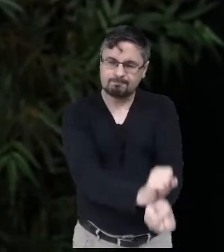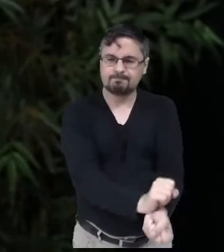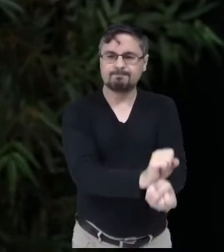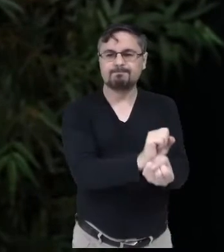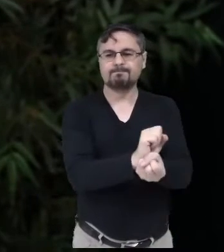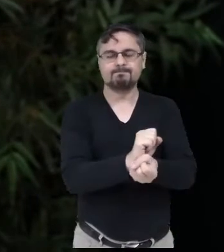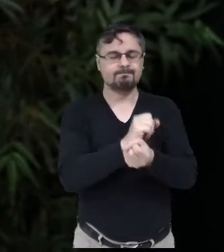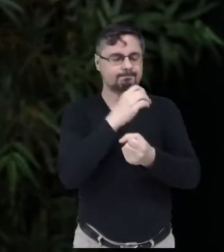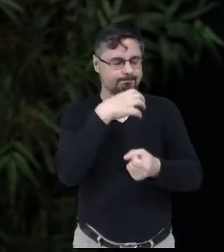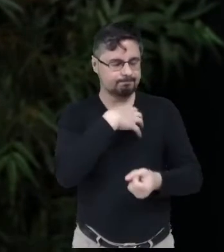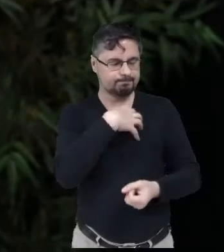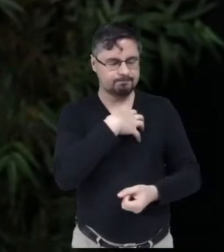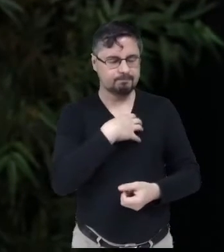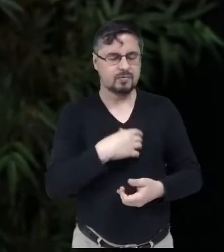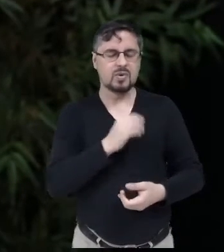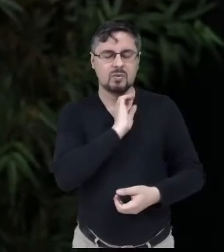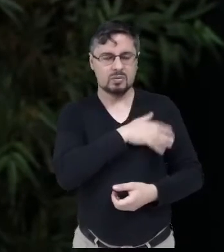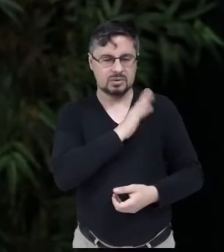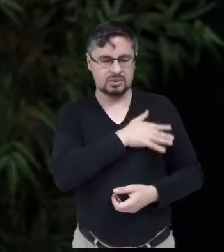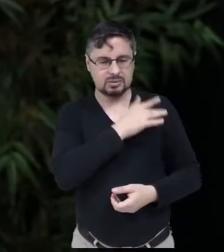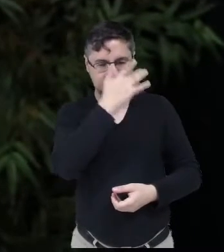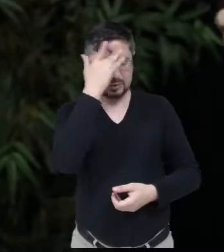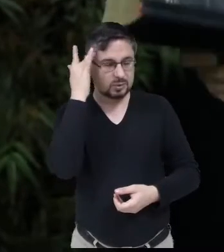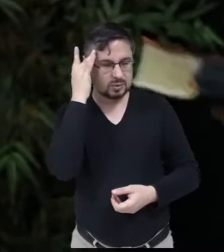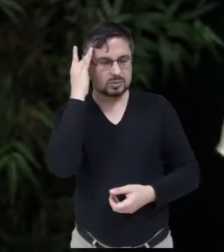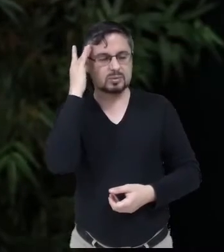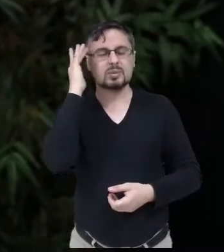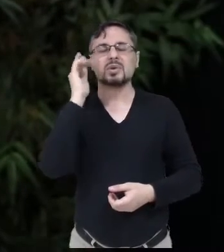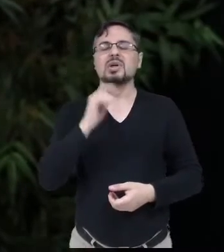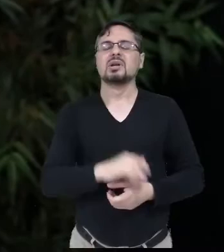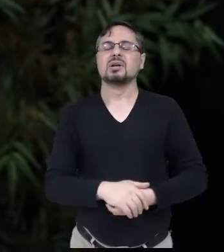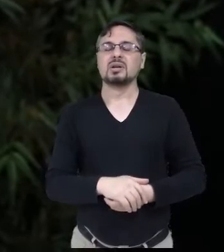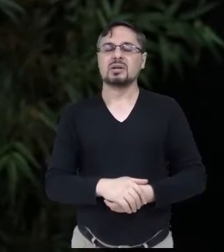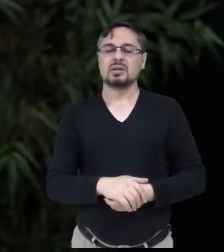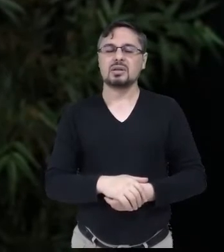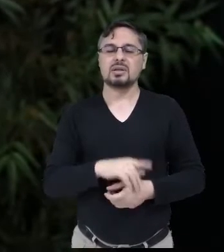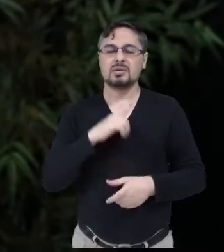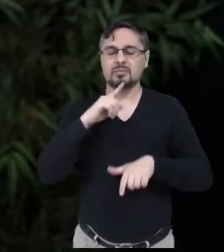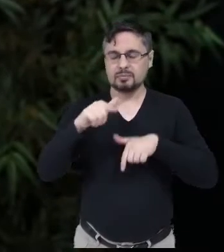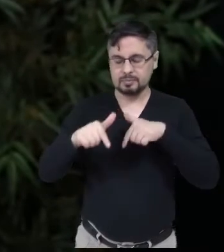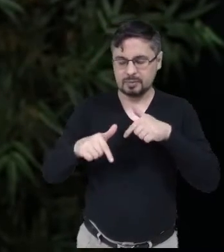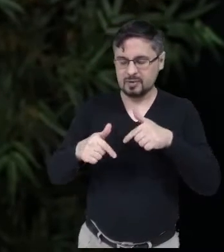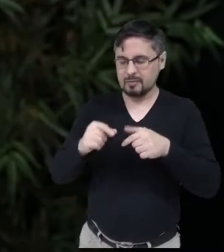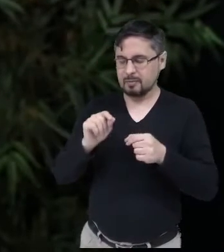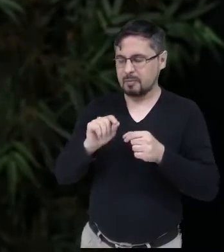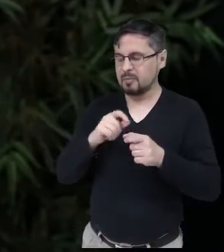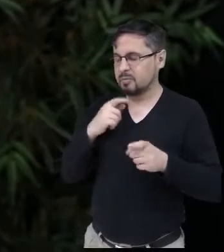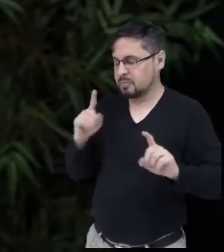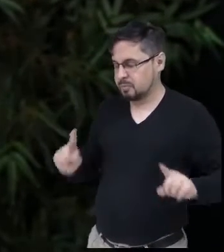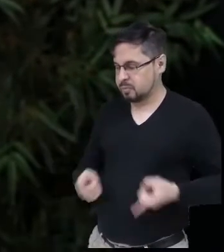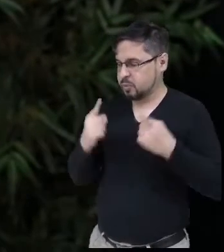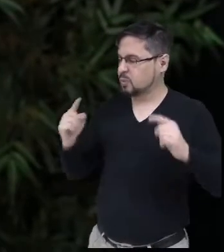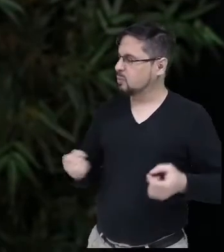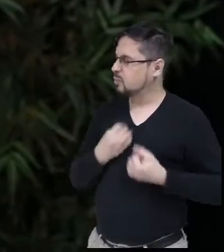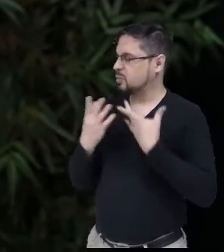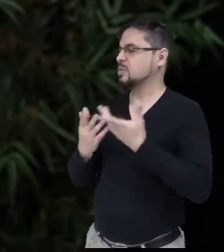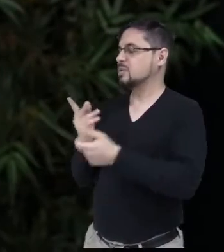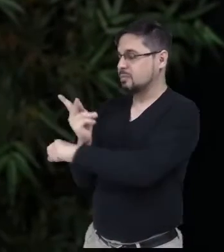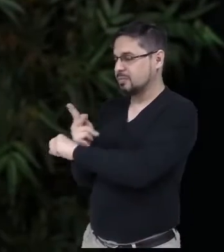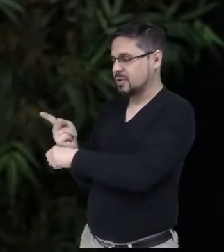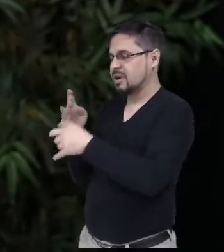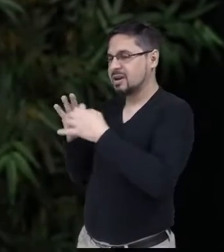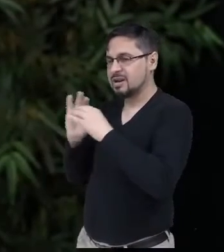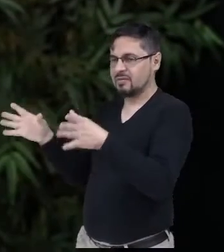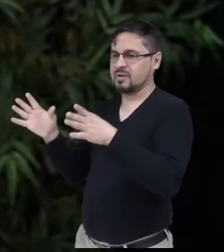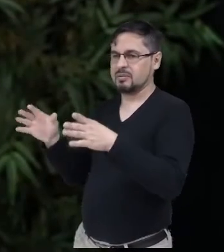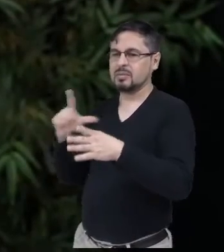no coração do pecador, produz nele o desejo de buscar o livramento dessa condição em Jesus. Deve